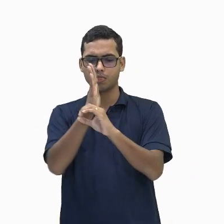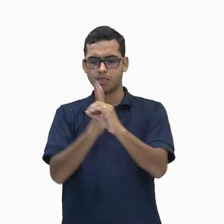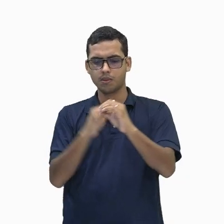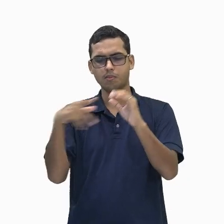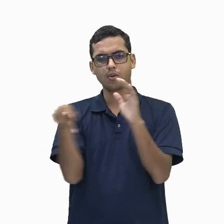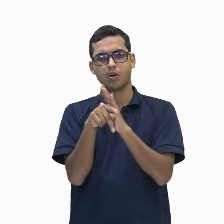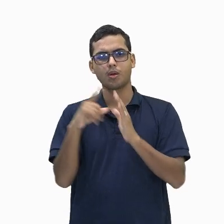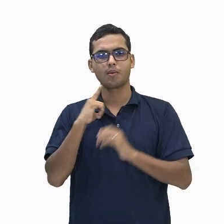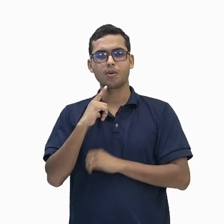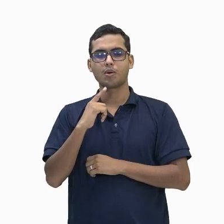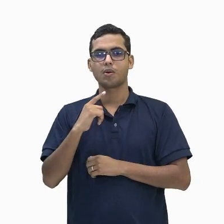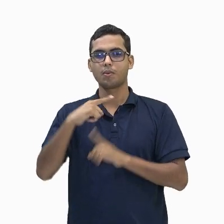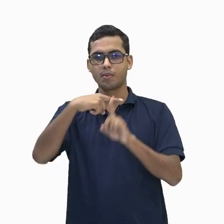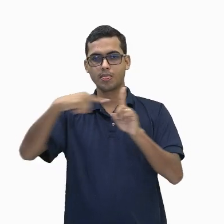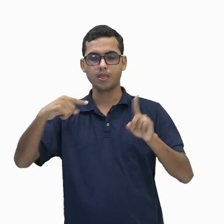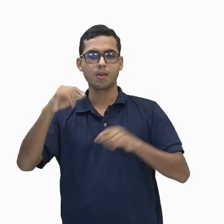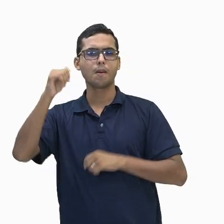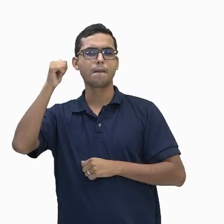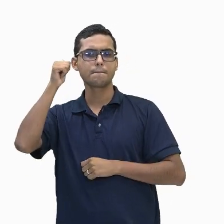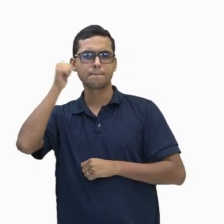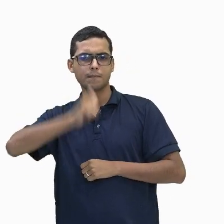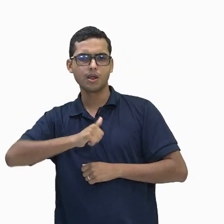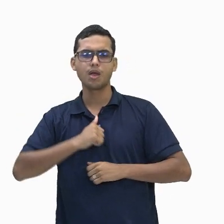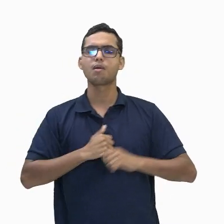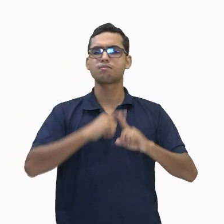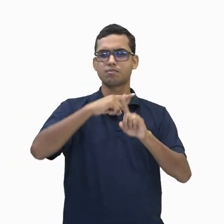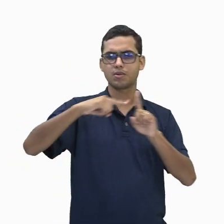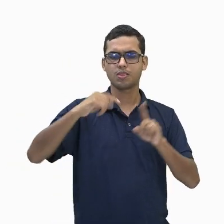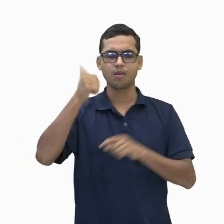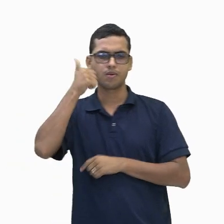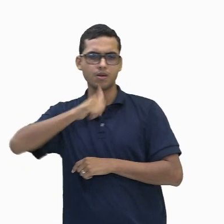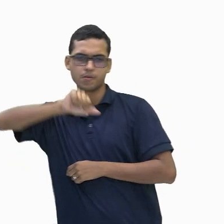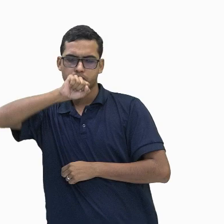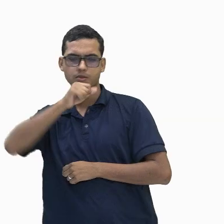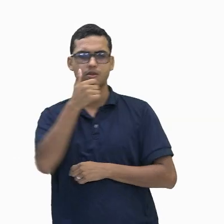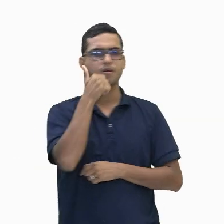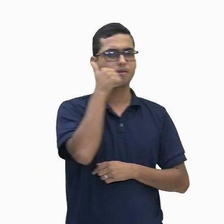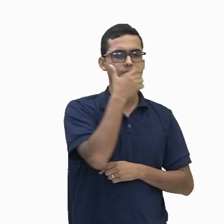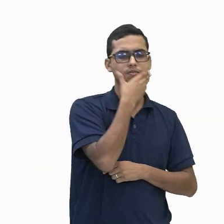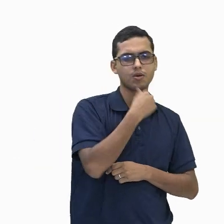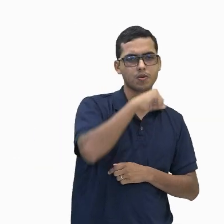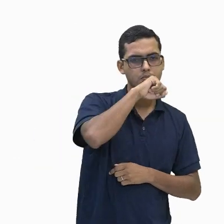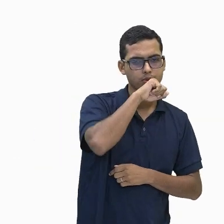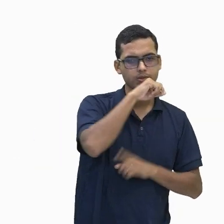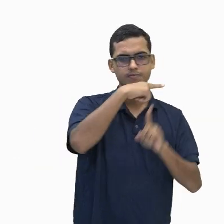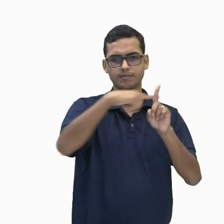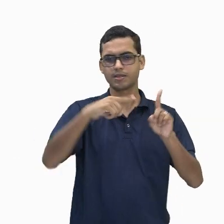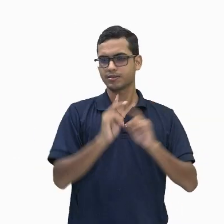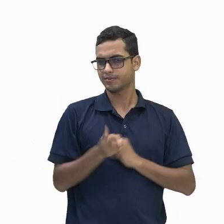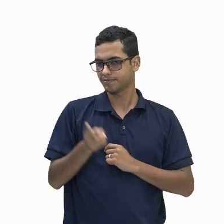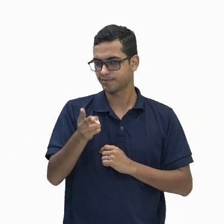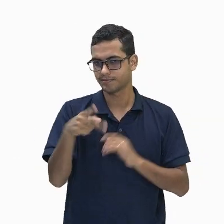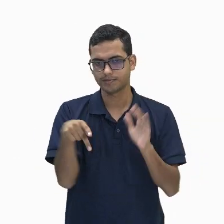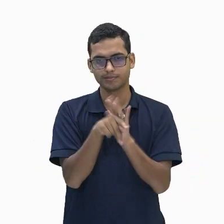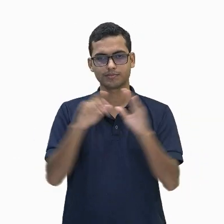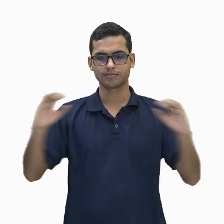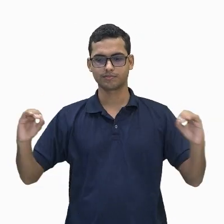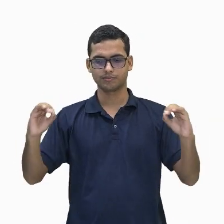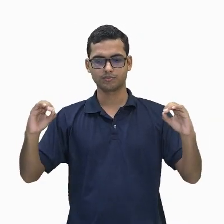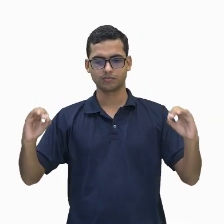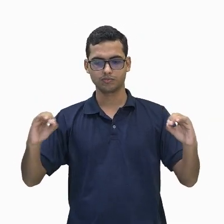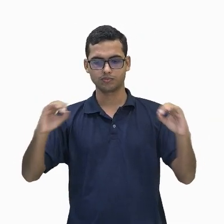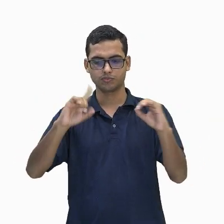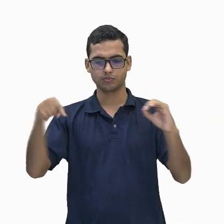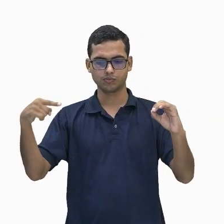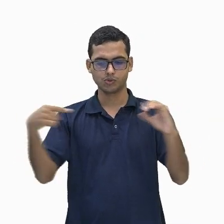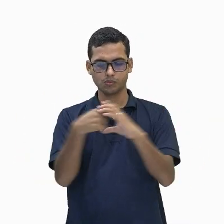importante lembrar isso. Então, um desses alelos do genótipo será sempre um do pai e o outro será sempre da mãe. Enquanto